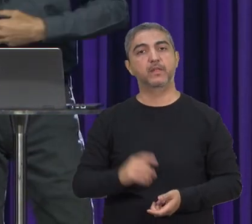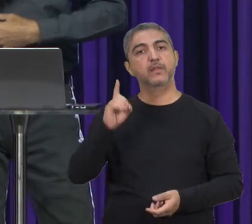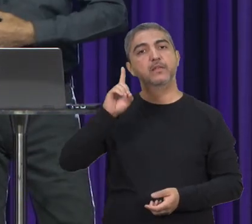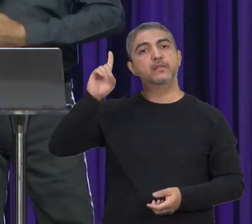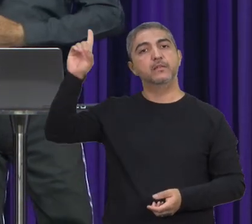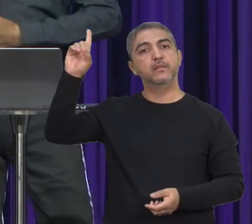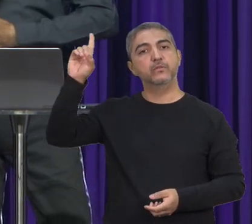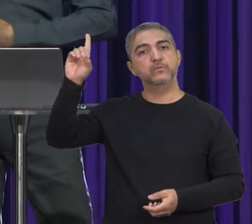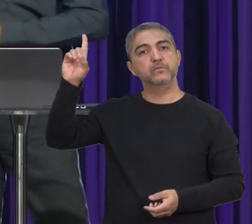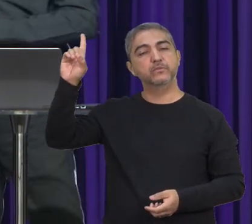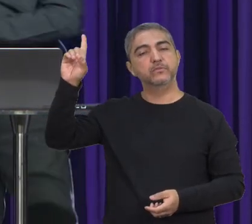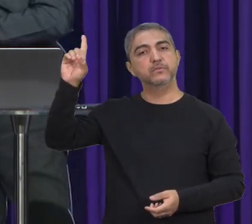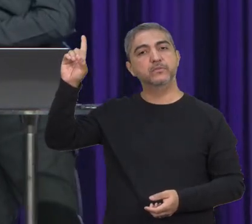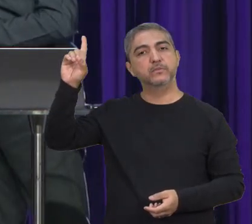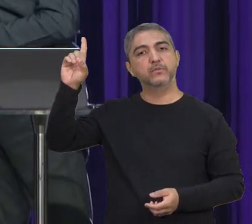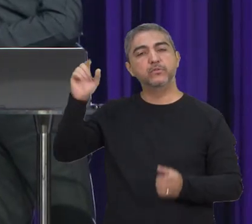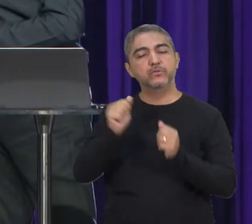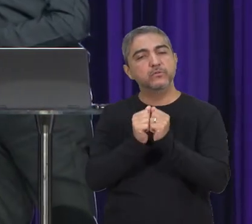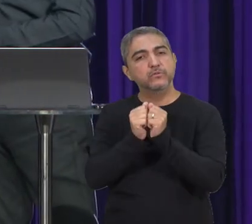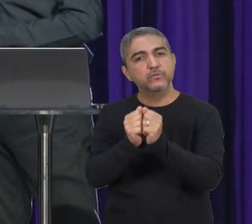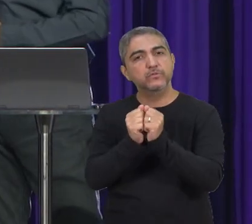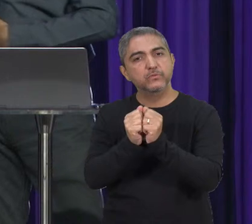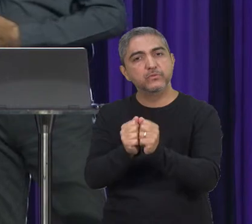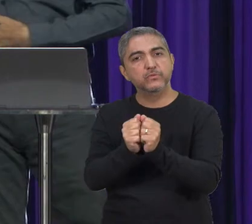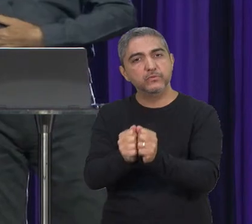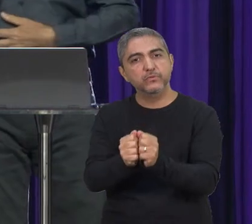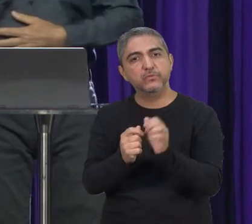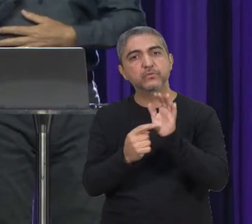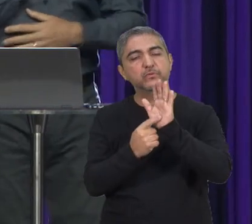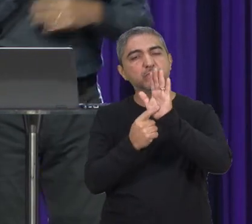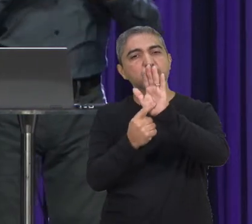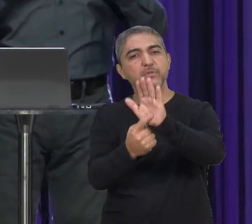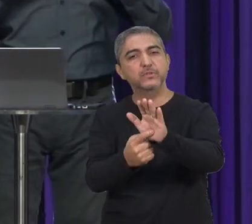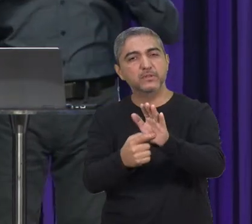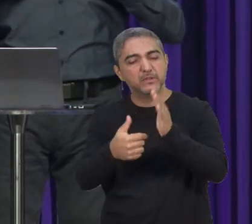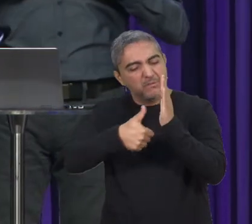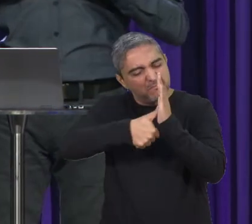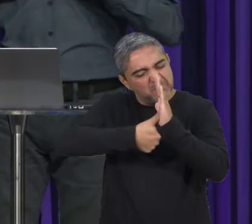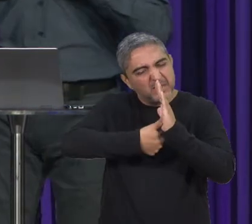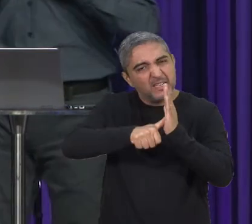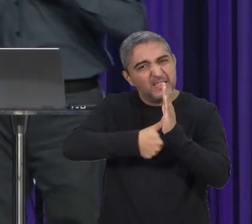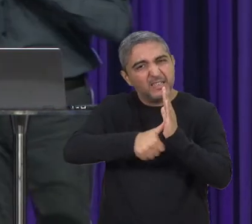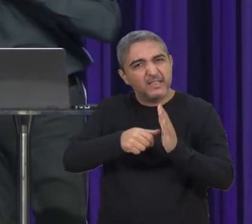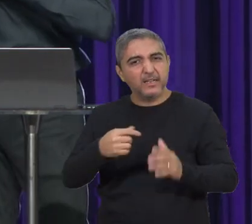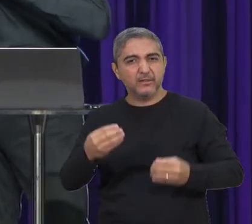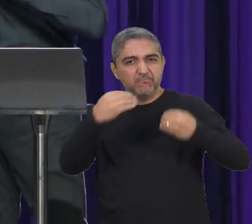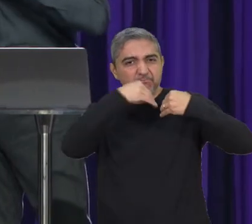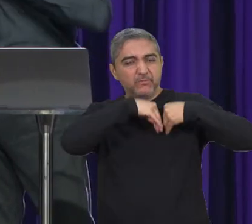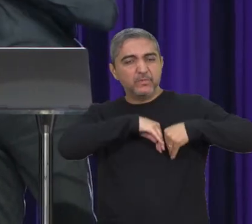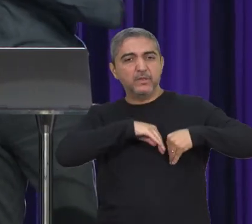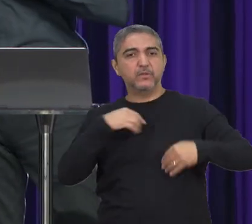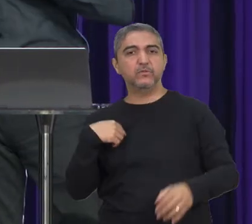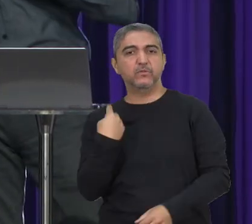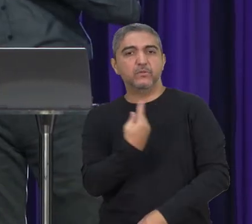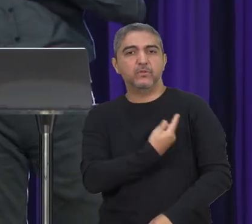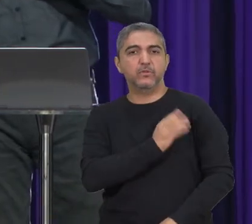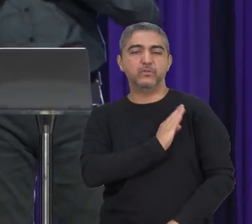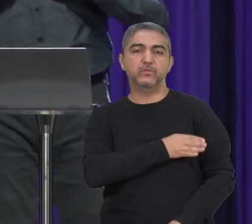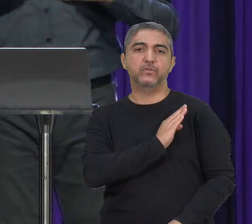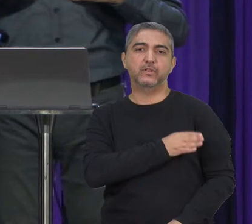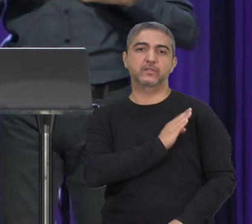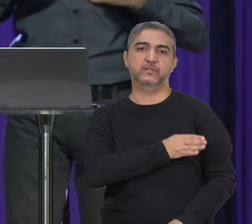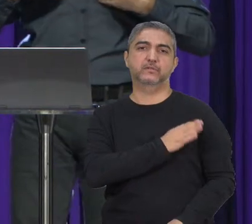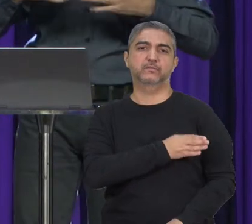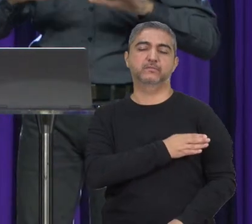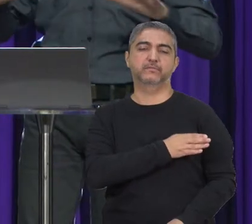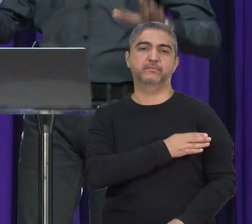está, de alguma forma, muito marcado na nossa vida. Há uma impressão digital de Deus em cada um de